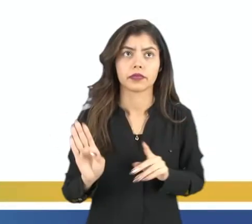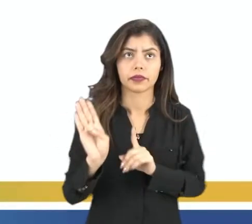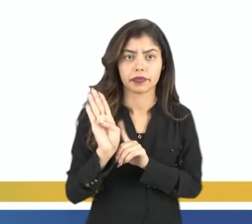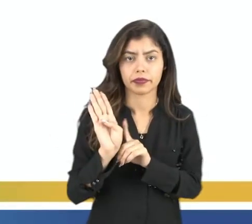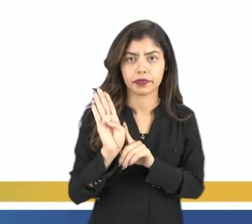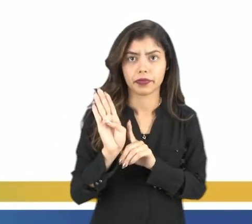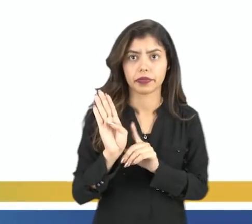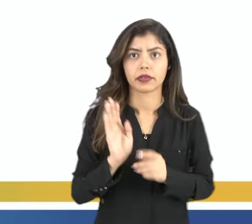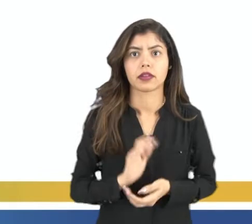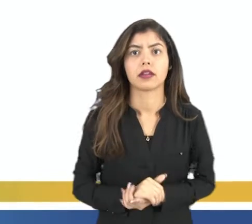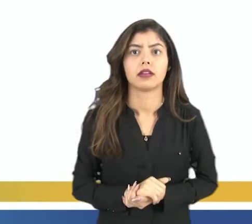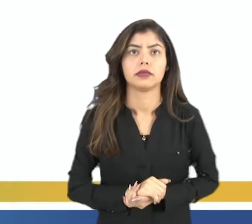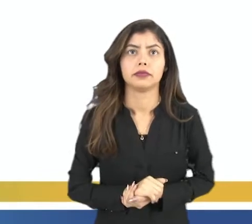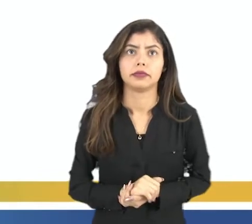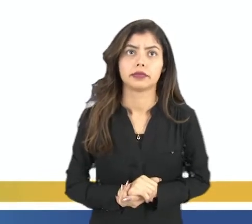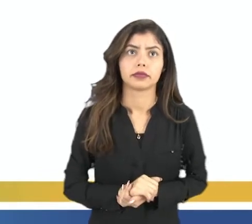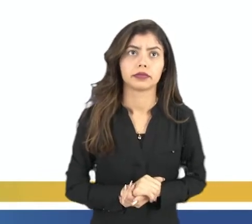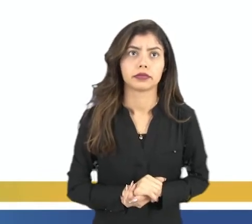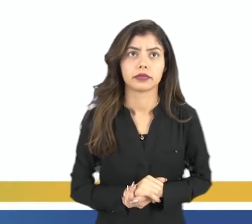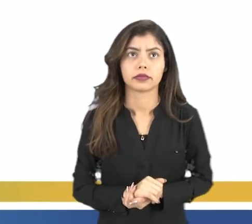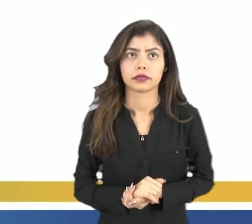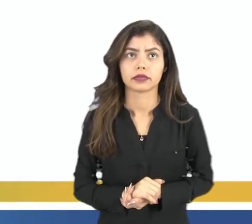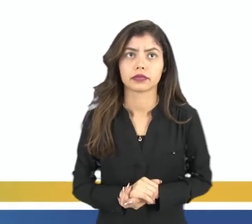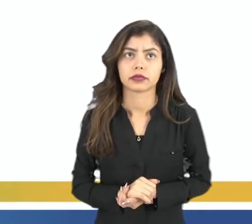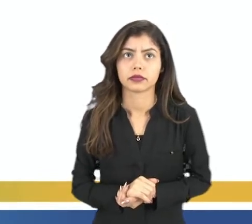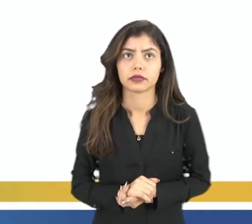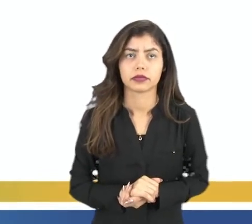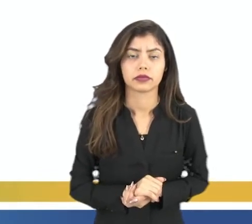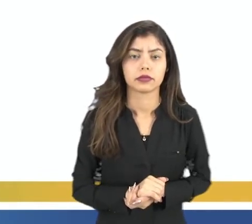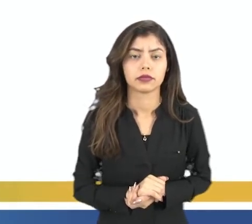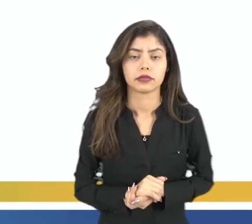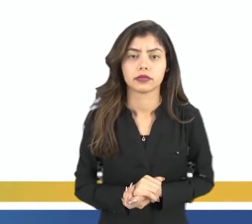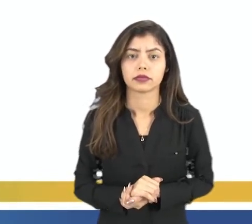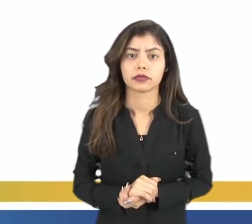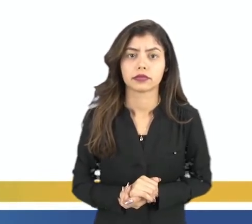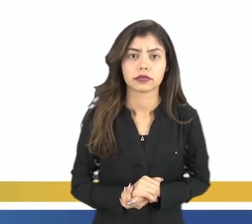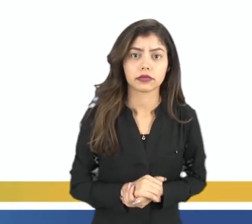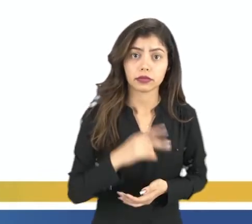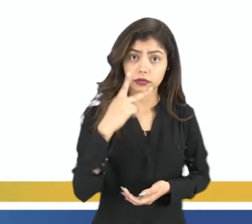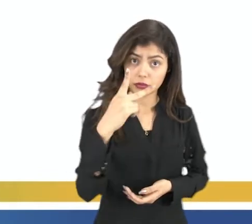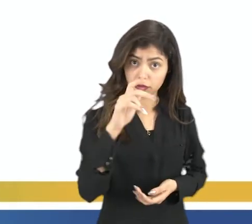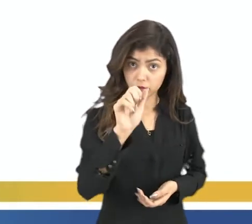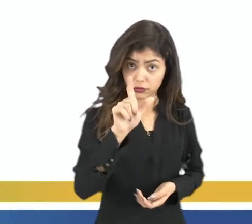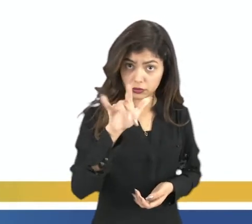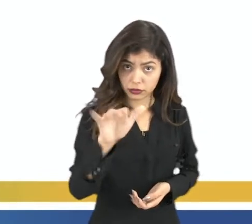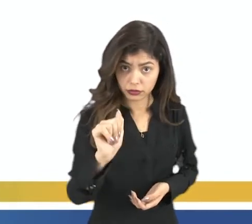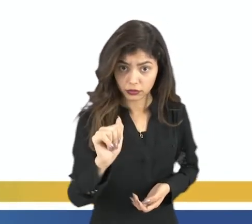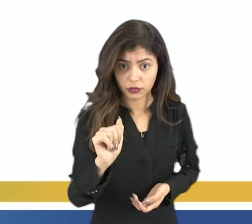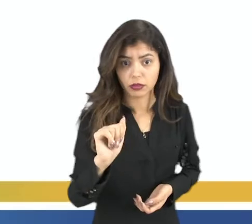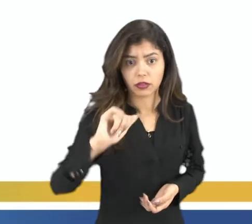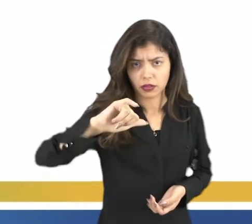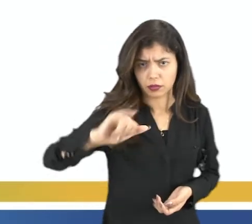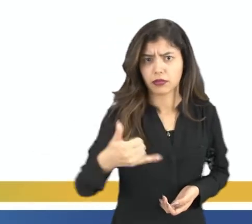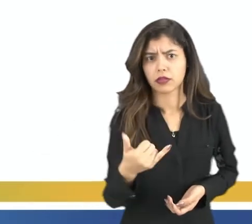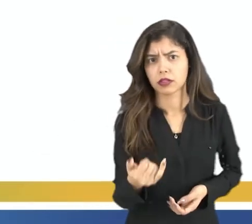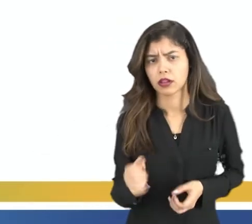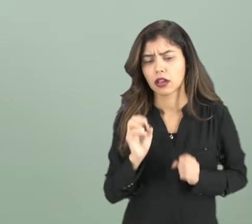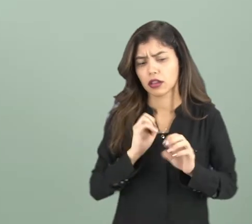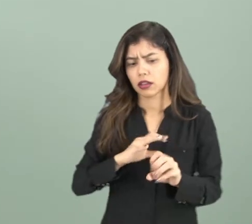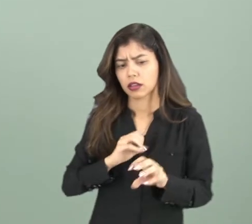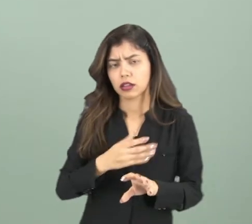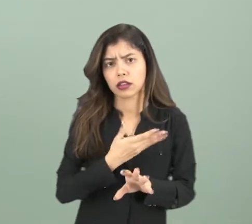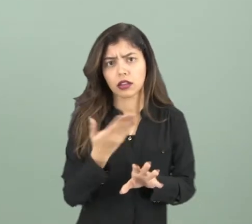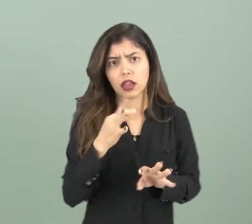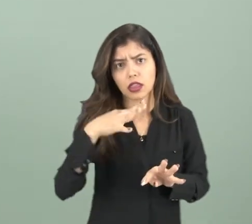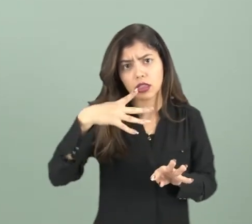B. Little Paula dressed. A Paulinha, olha, deixa eu aproveitar e ensinar uma coisa para